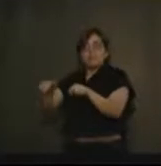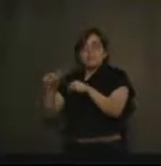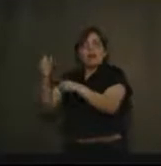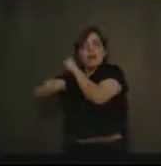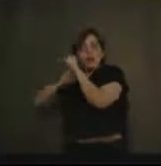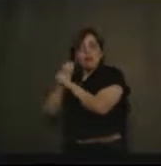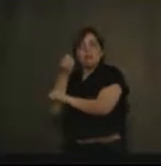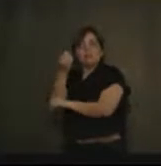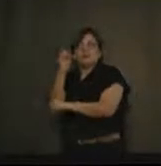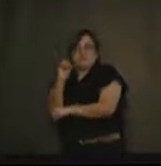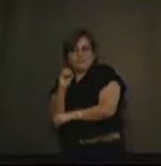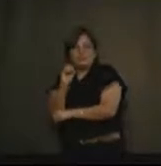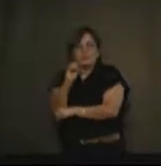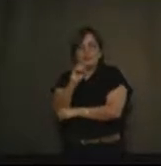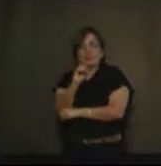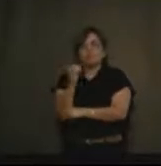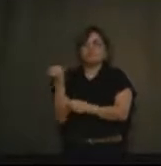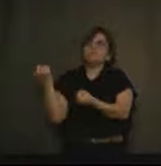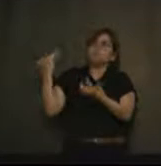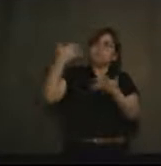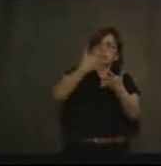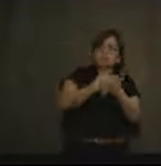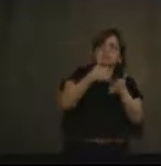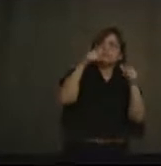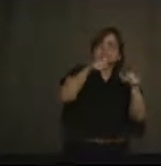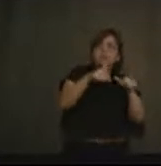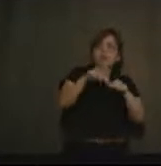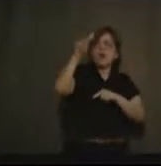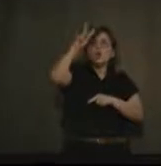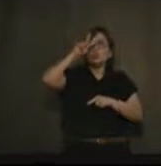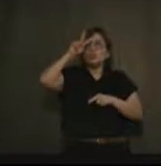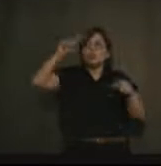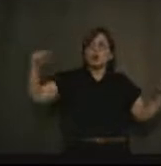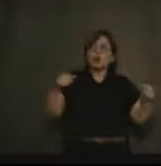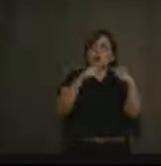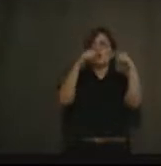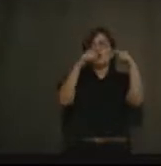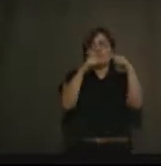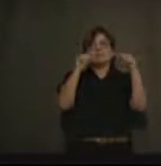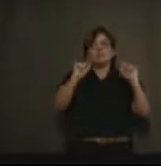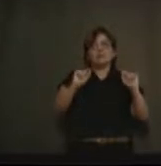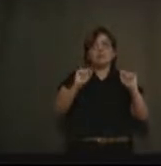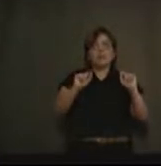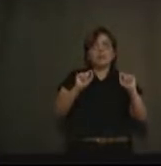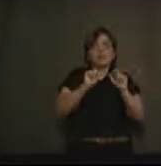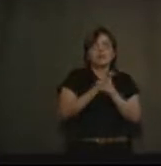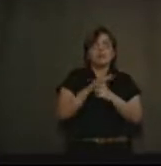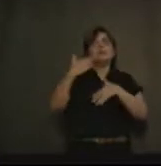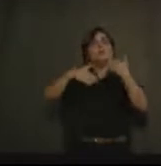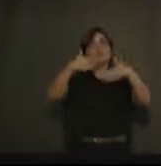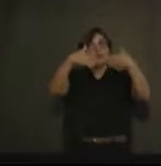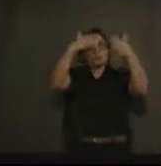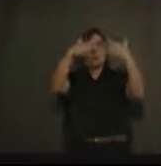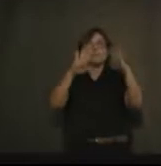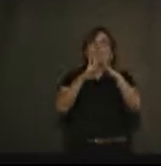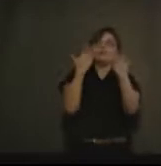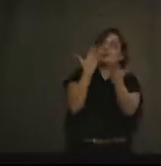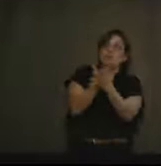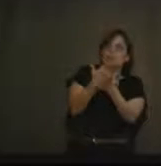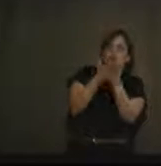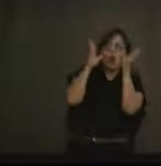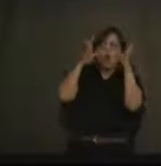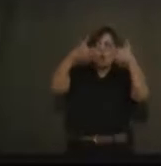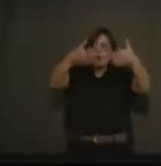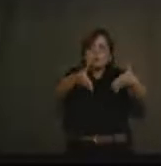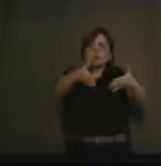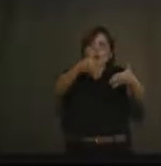60, daí vem também muito a circunstância histórica do desenvolvimento de uma escola brasileira de sistemas dinâmicos